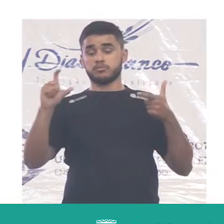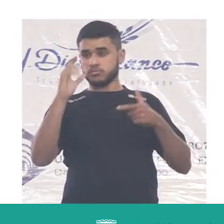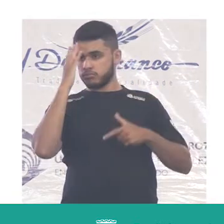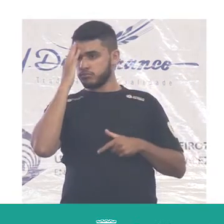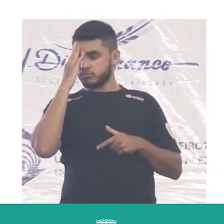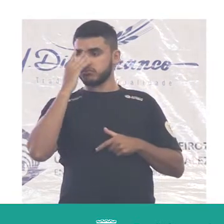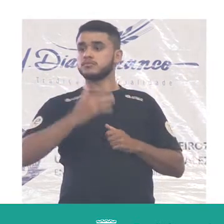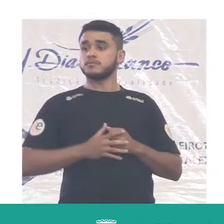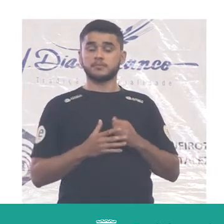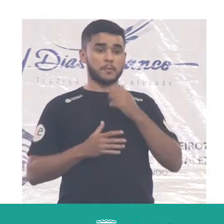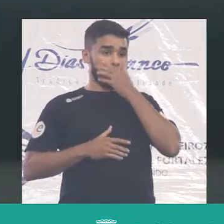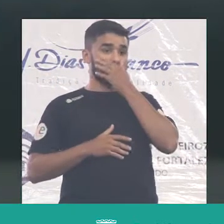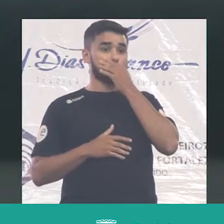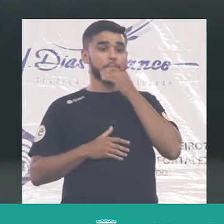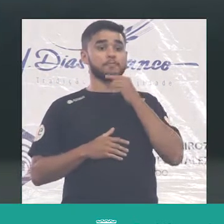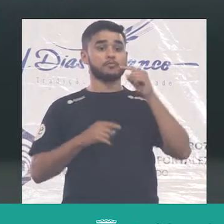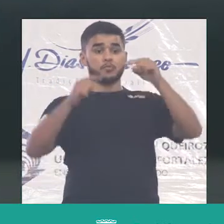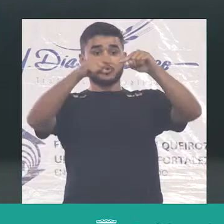Bloco